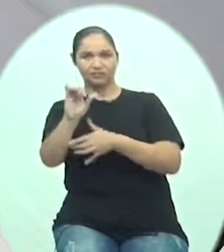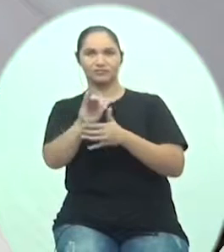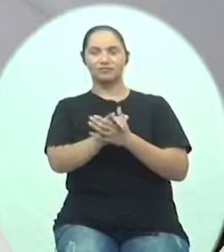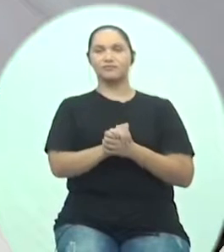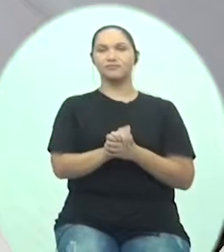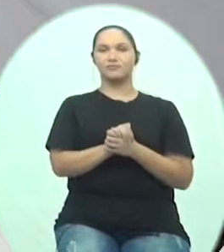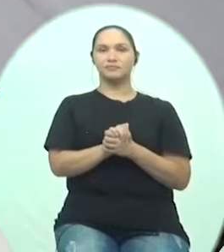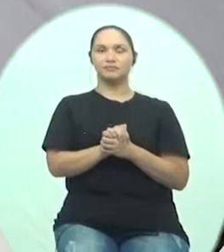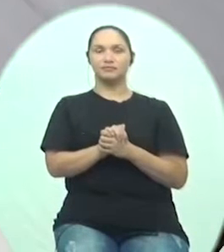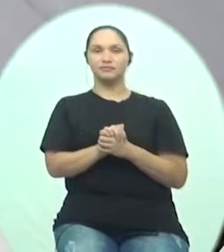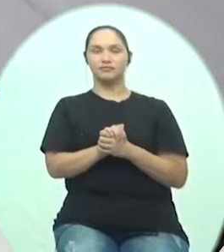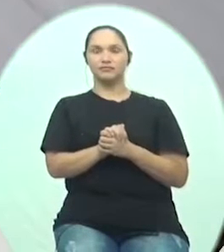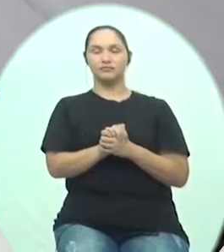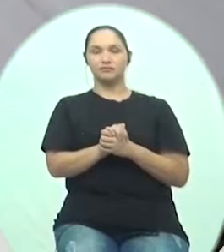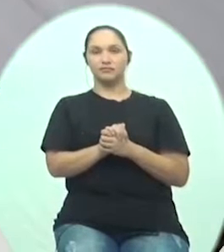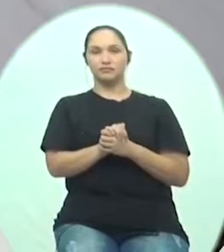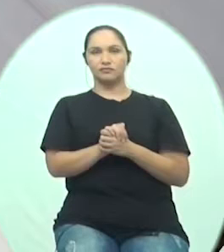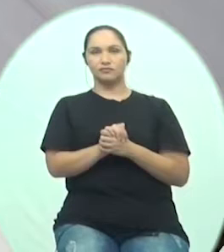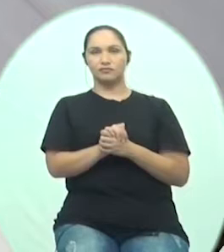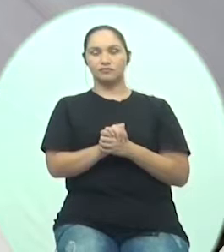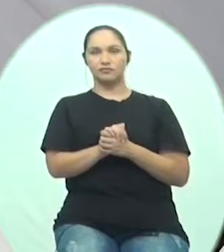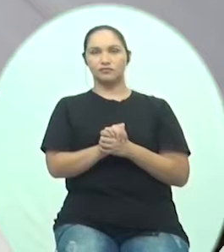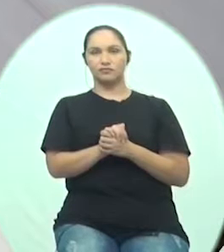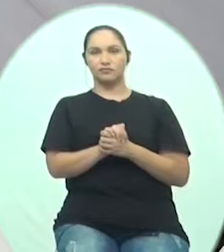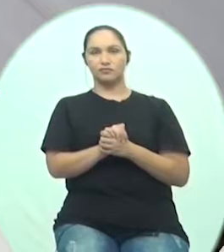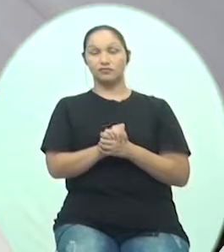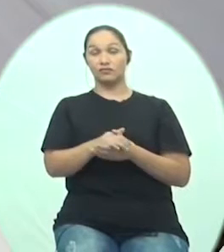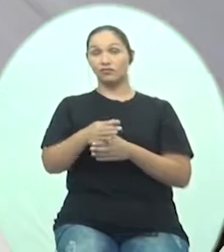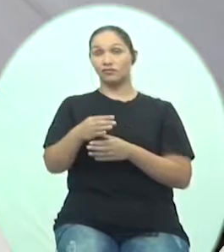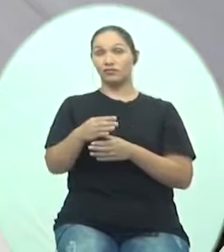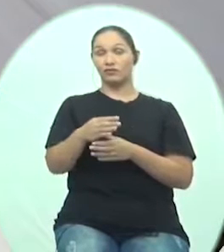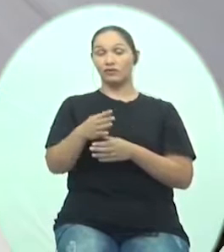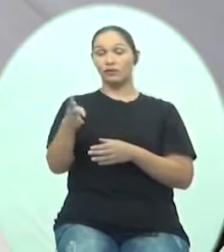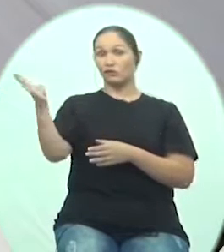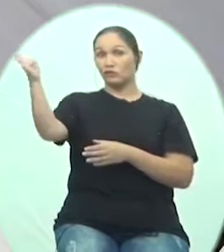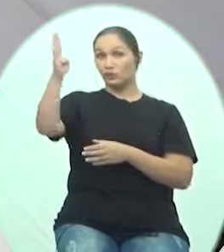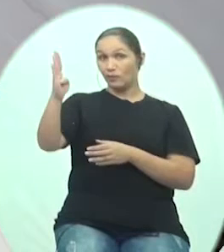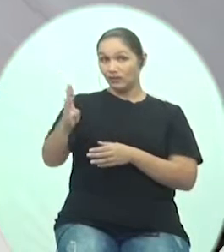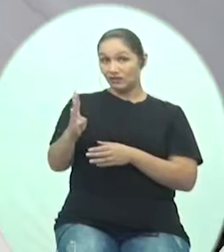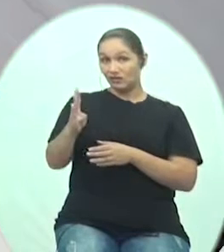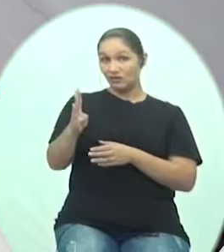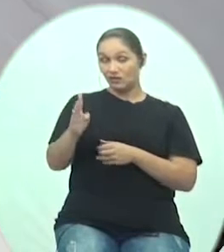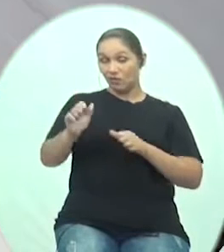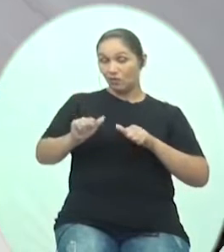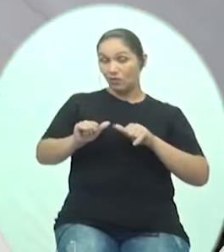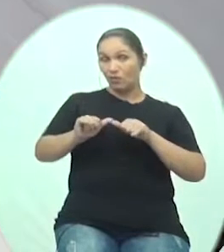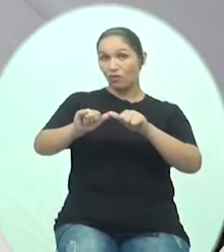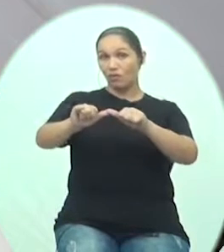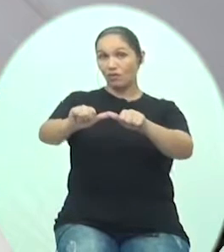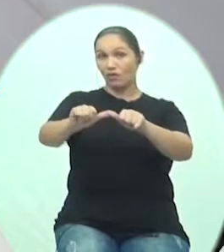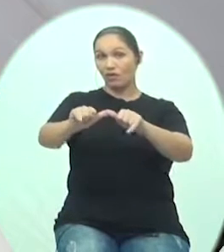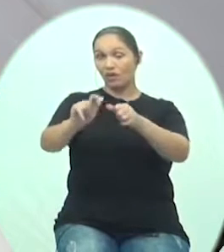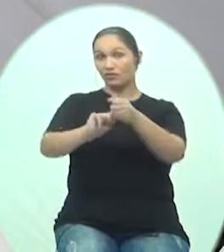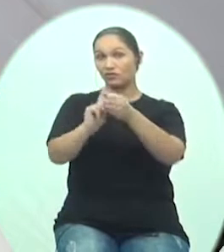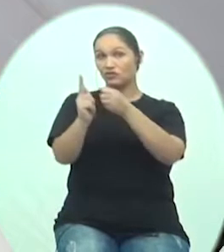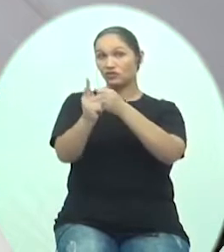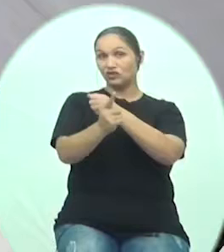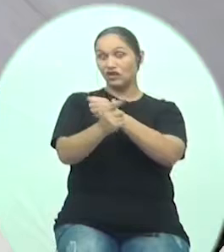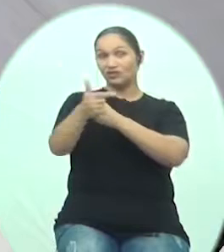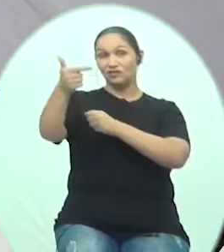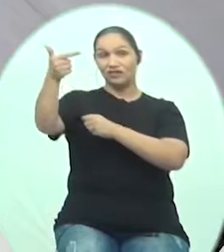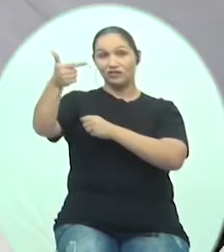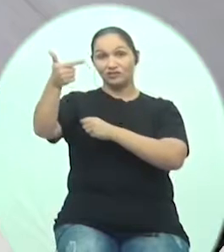JA no ranking nacional de supermercados o já ocupa a a